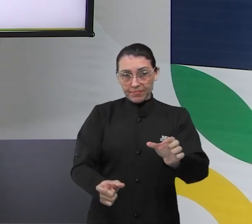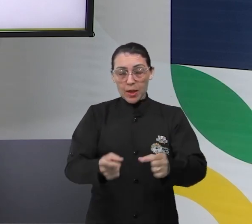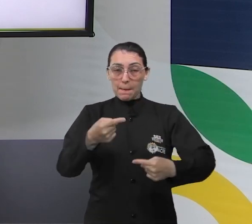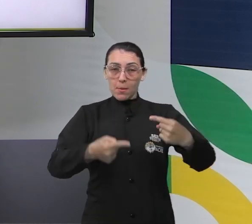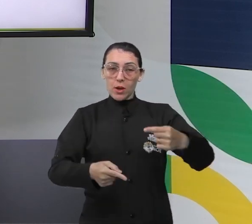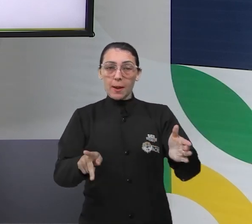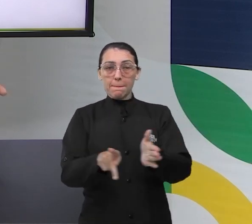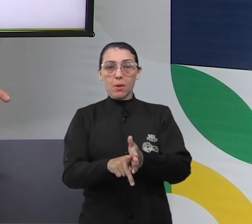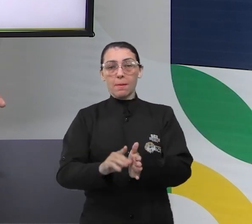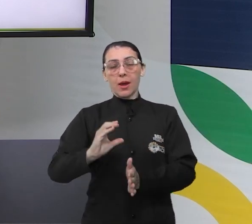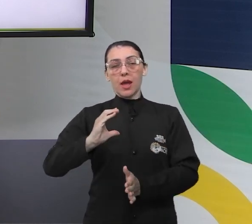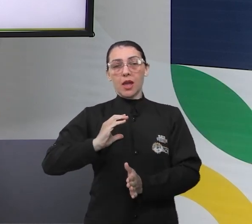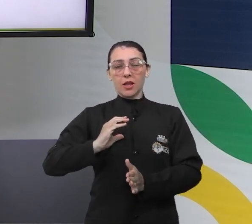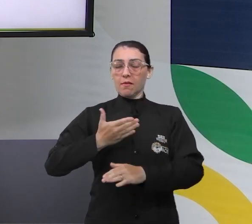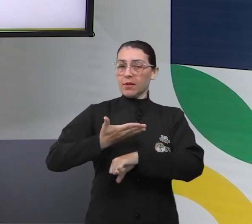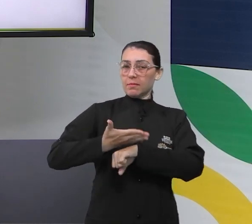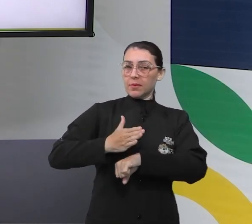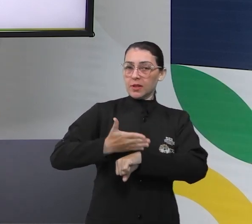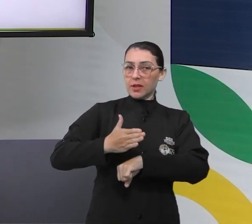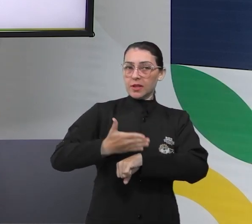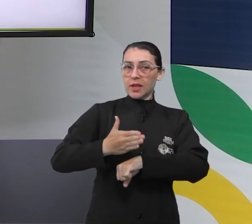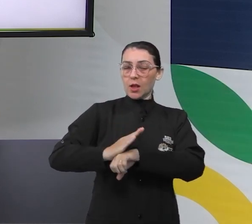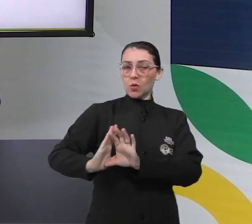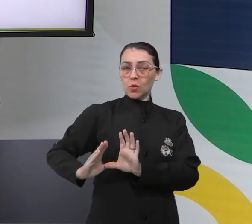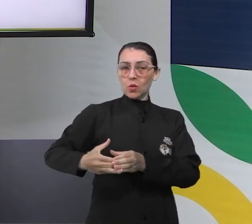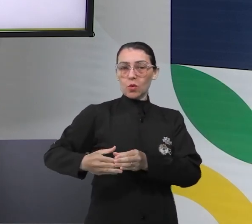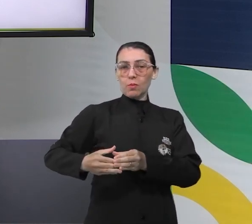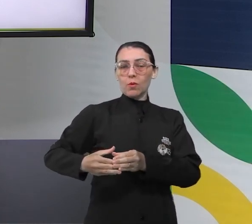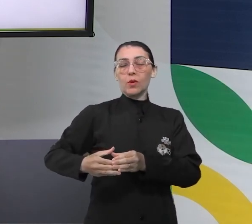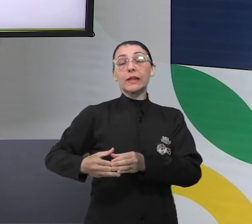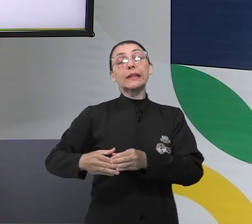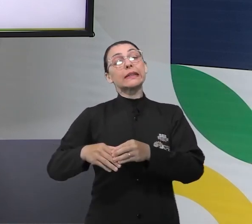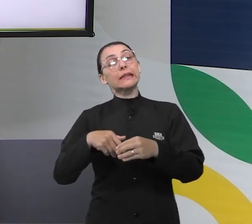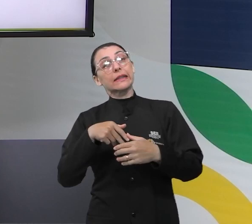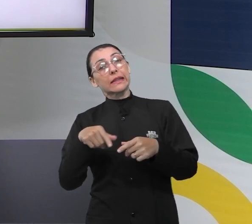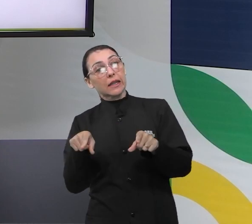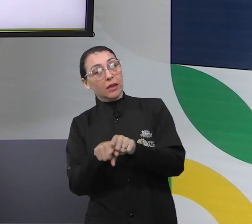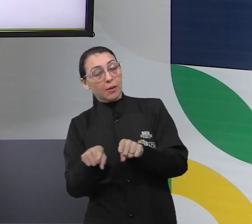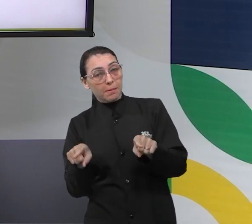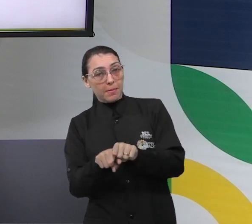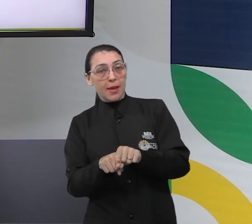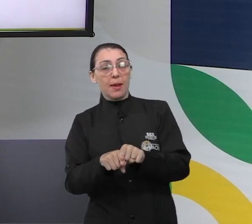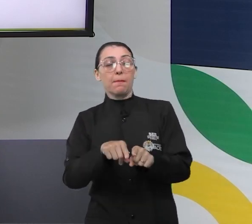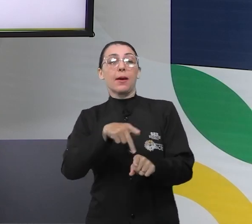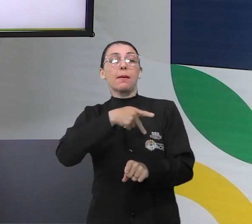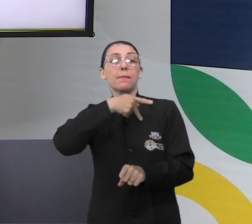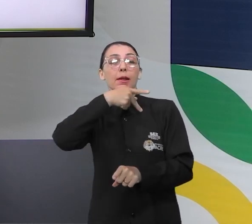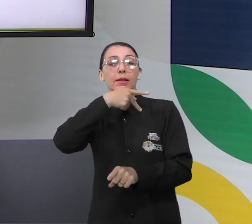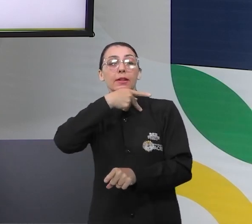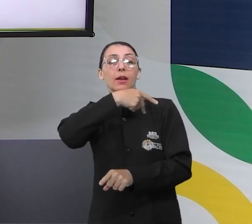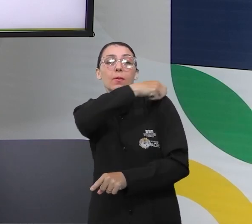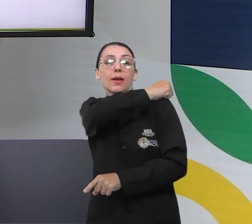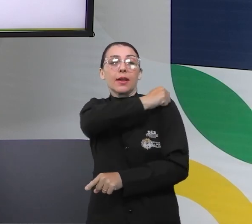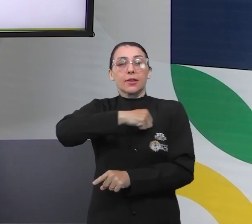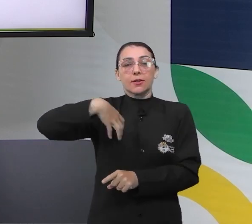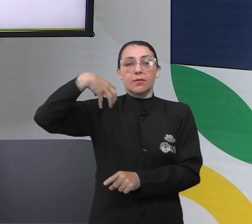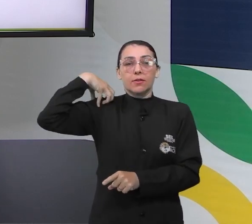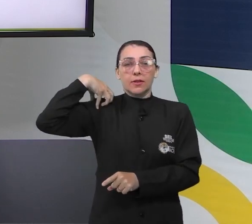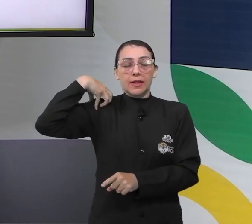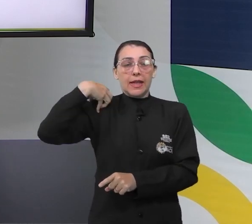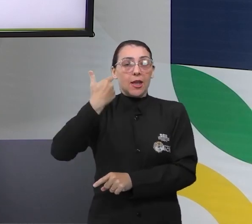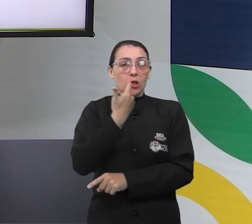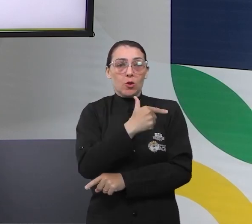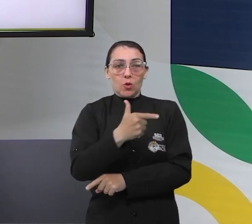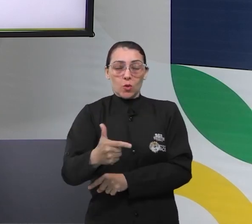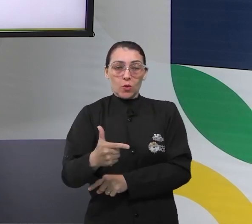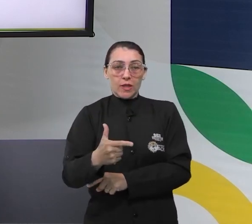ética, colocada em prática na coletividade. Vale dizer que, tanto para Platão quanto para Aristóteles, não